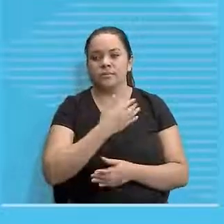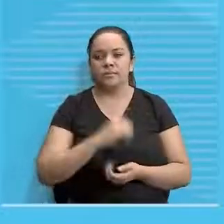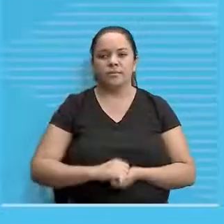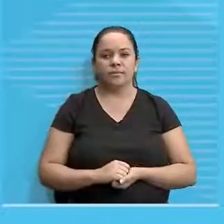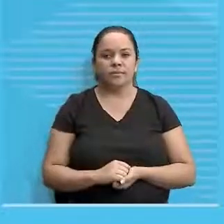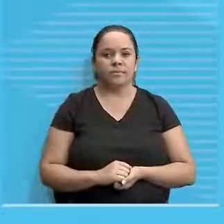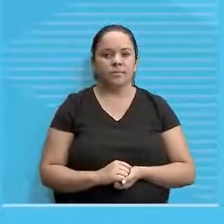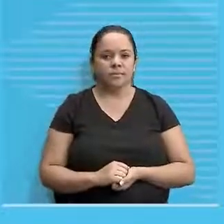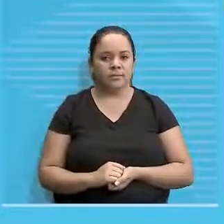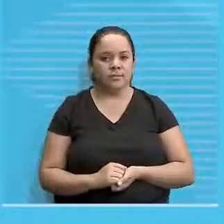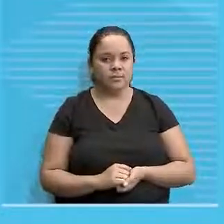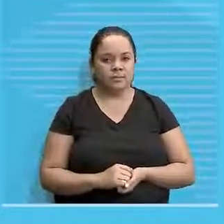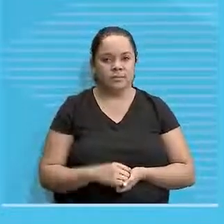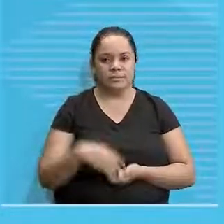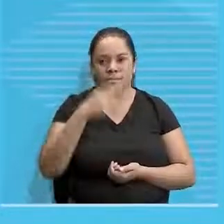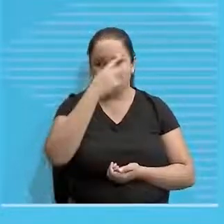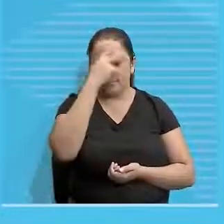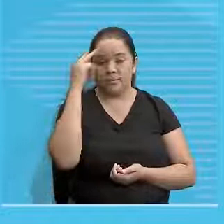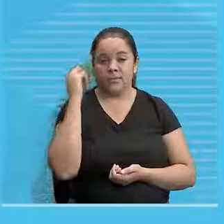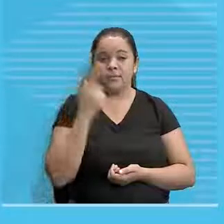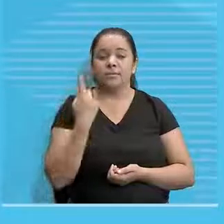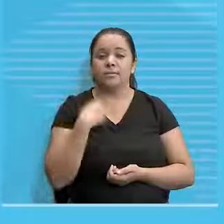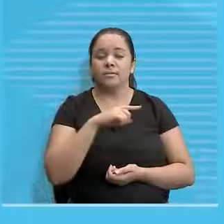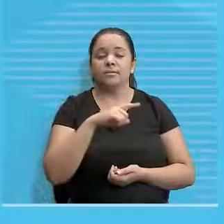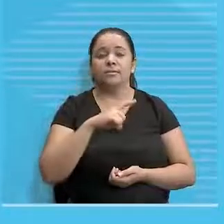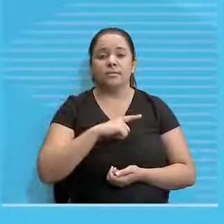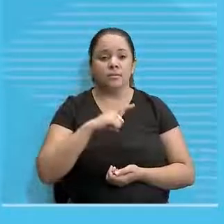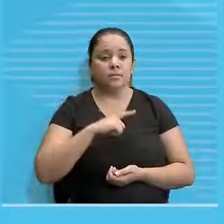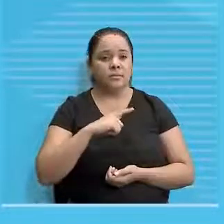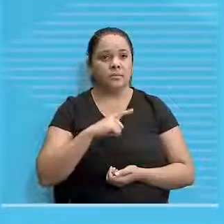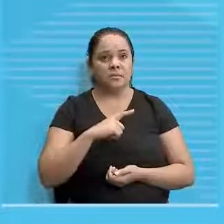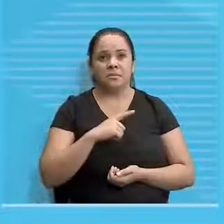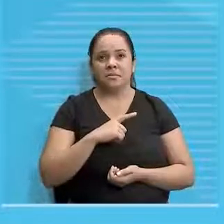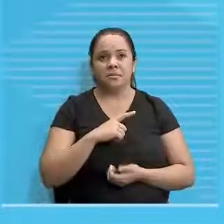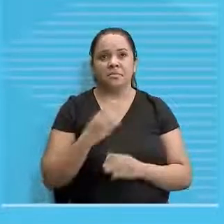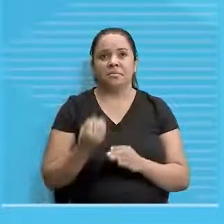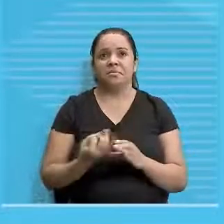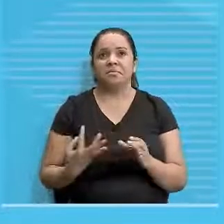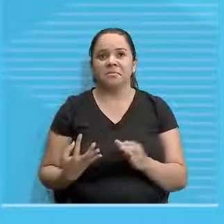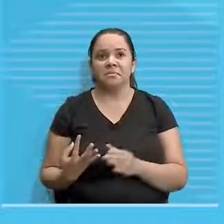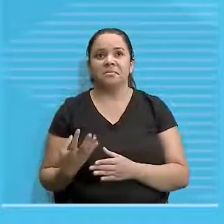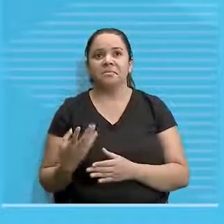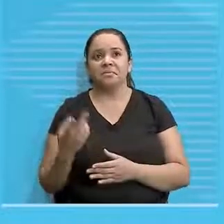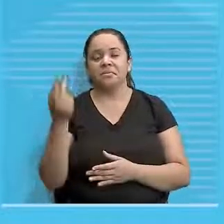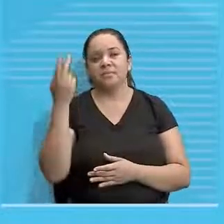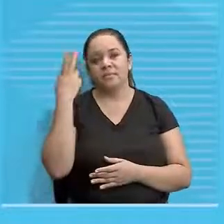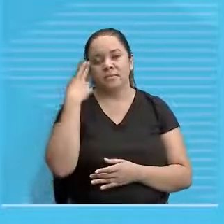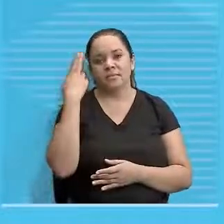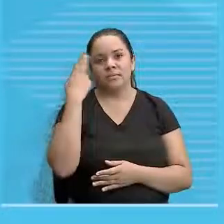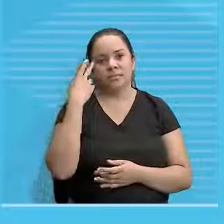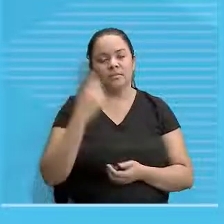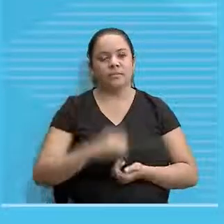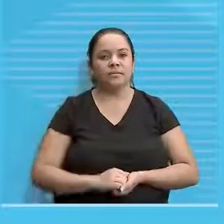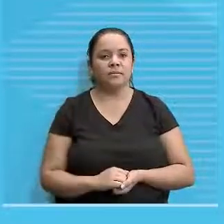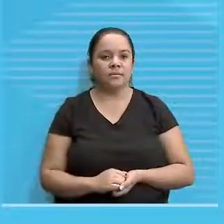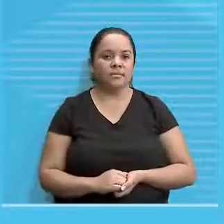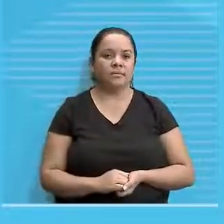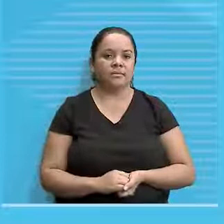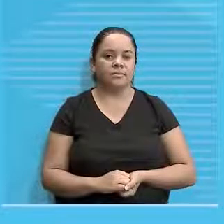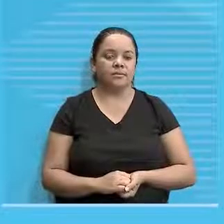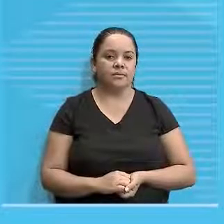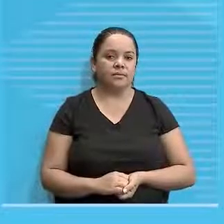Geralmente são as pessoas que a gente tem mais traços em comum. E é claro, né? É muito